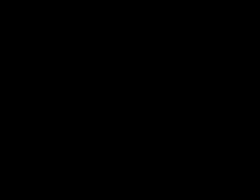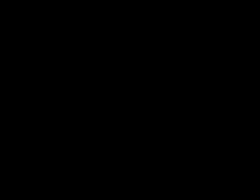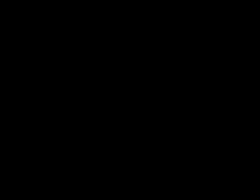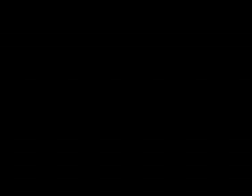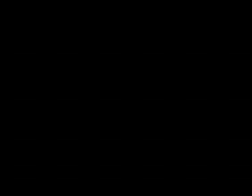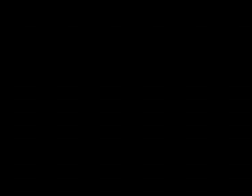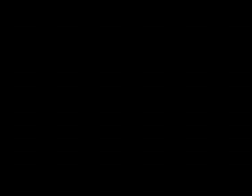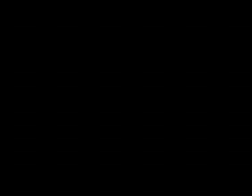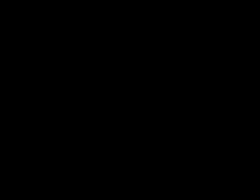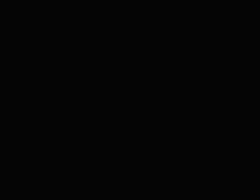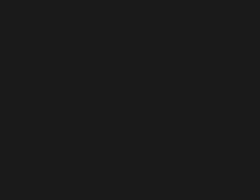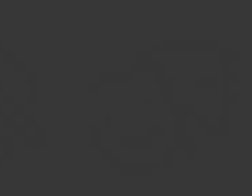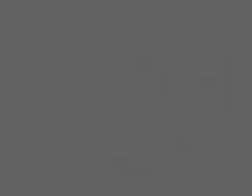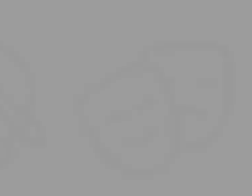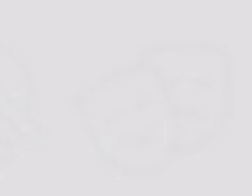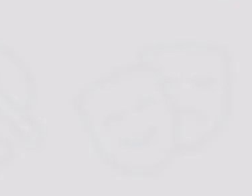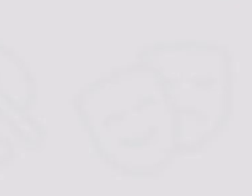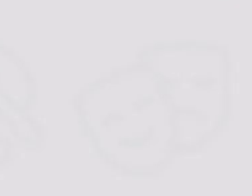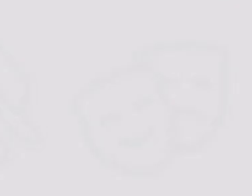E aí